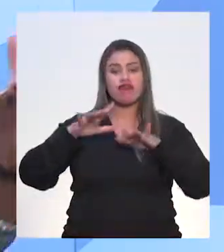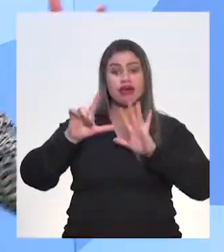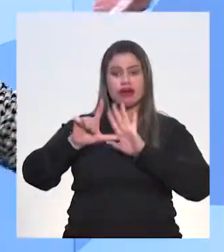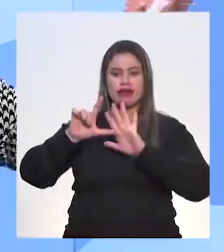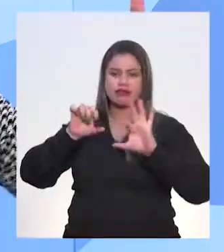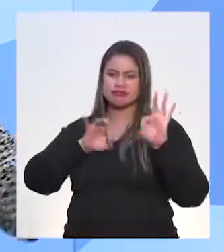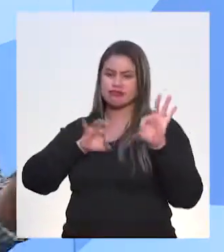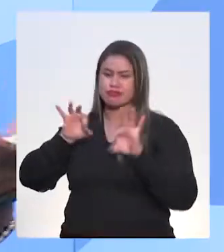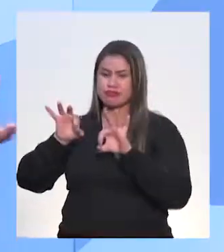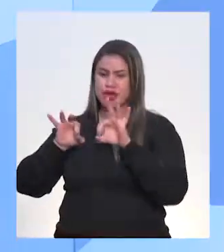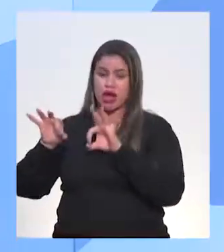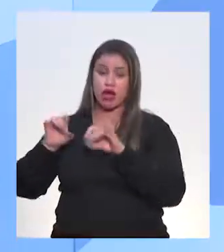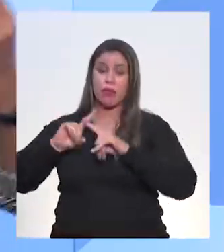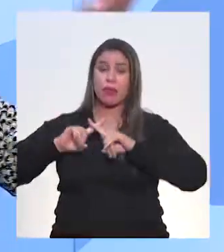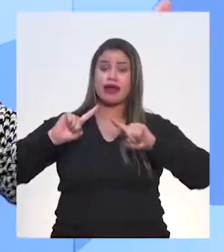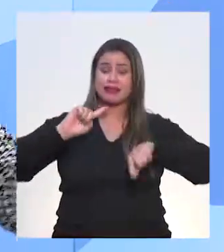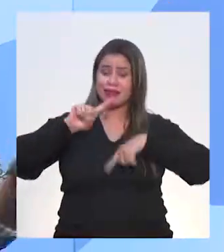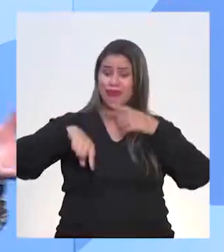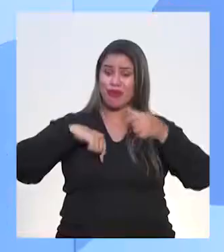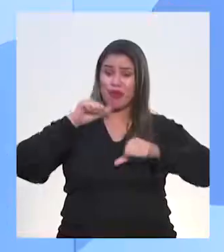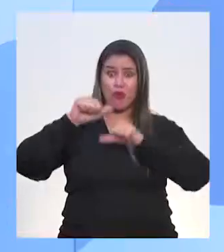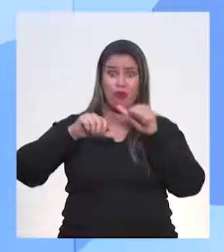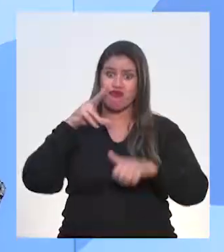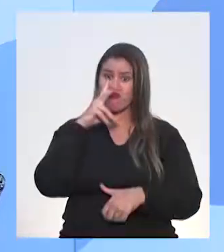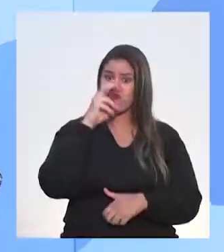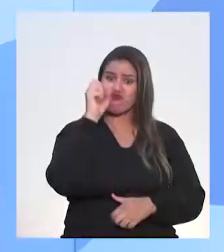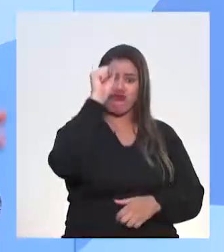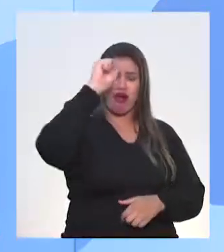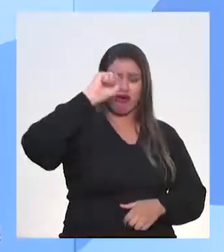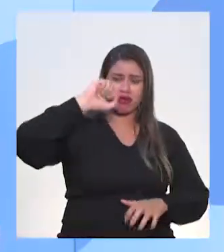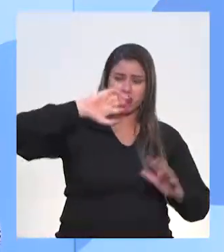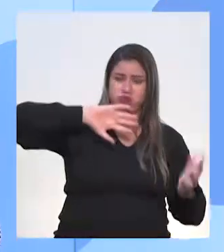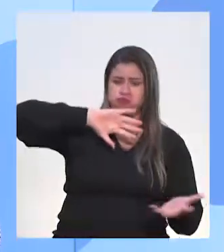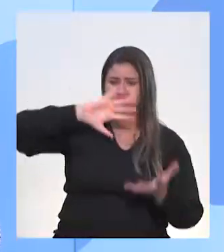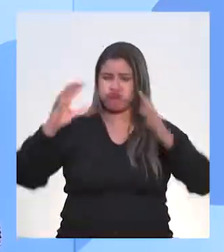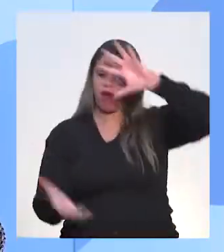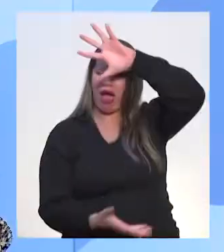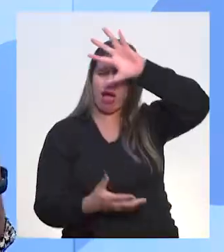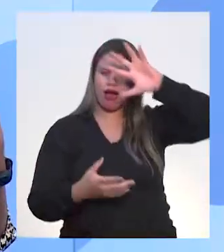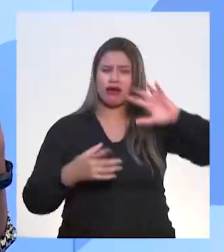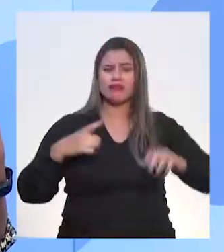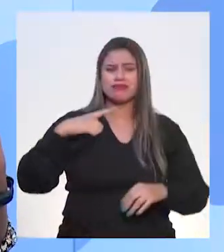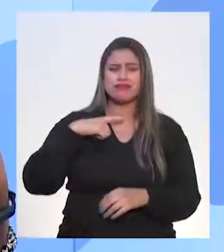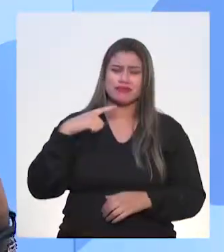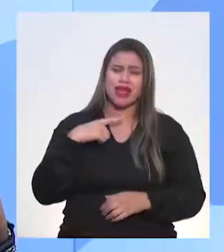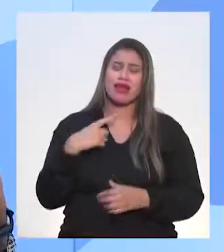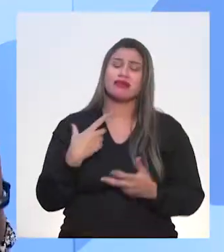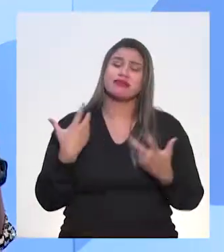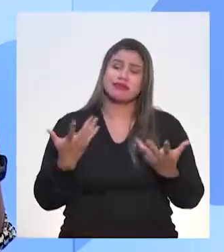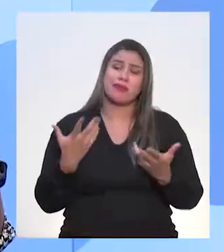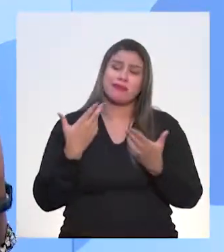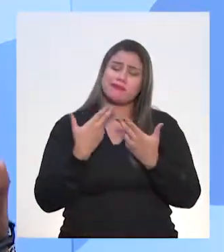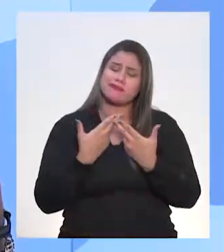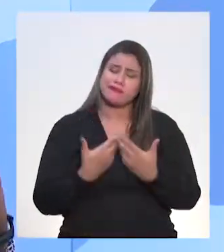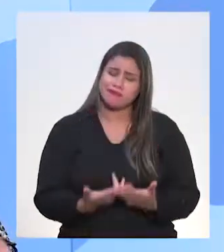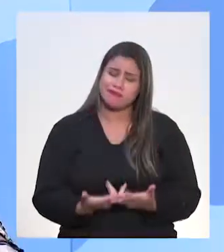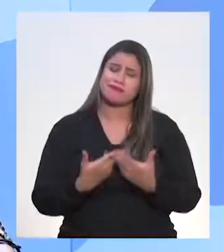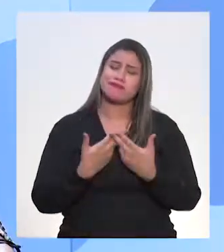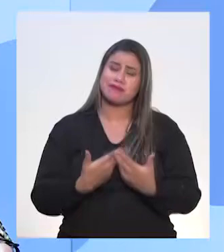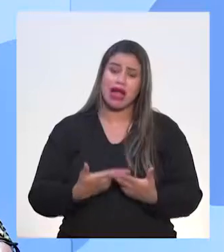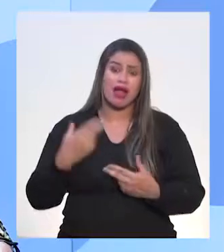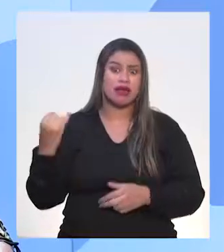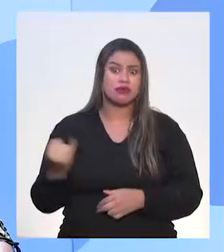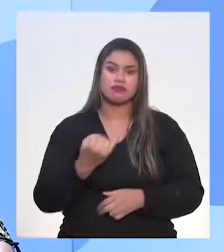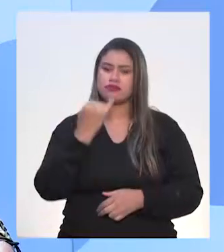gente tinha veio uma circunstância maior e coloca tudo de cabeça para baixo Então essa questão da paciência é